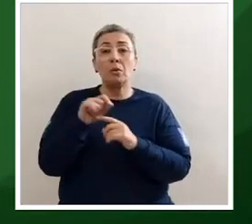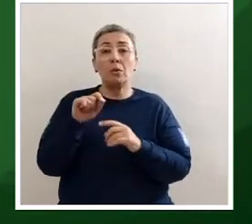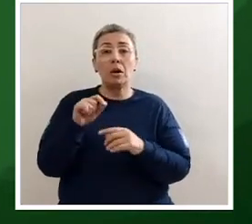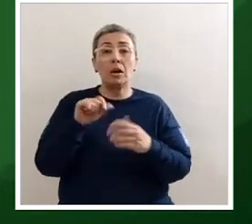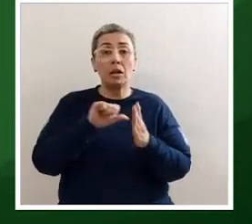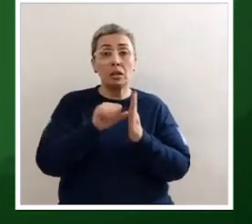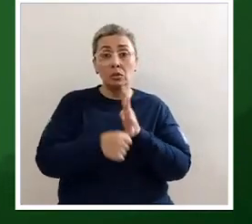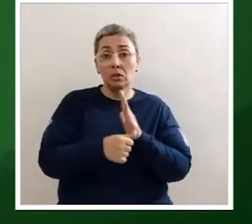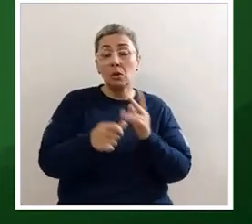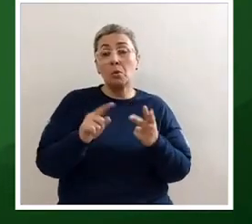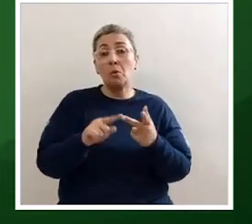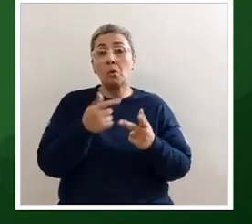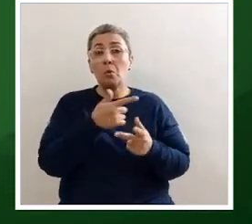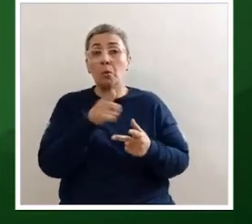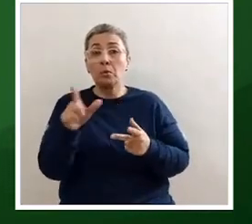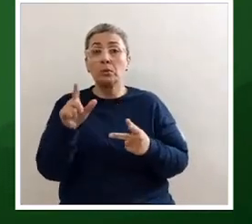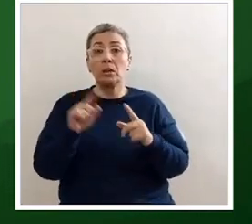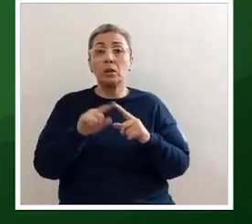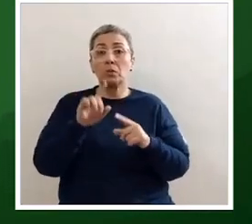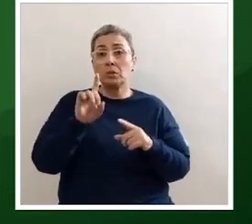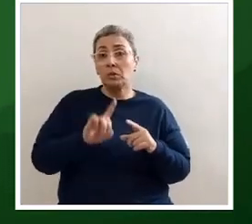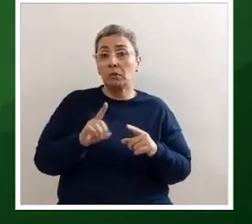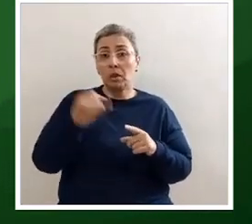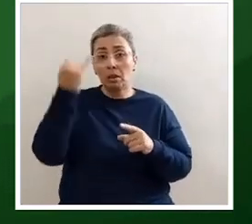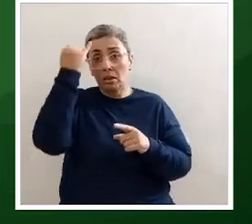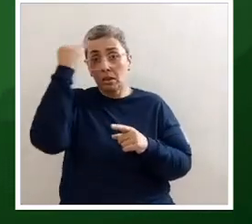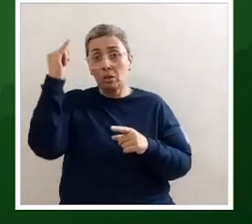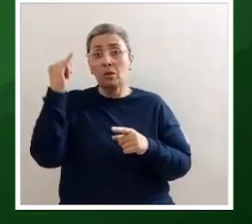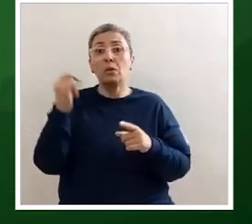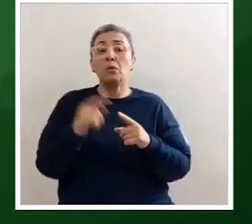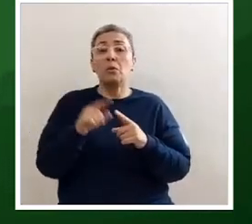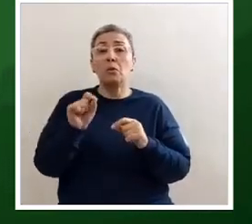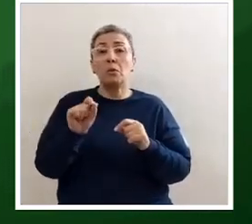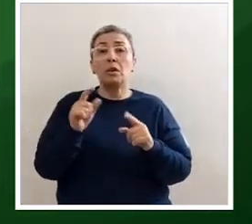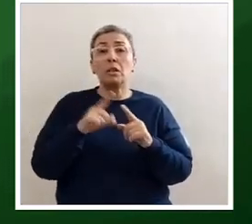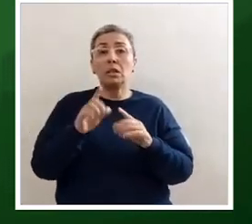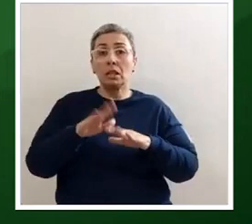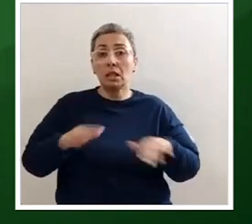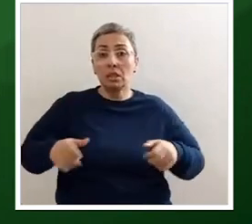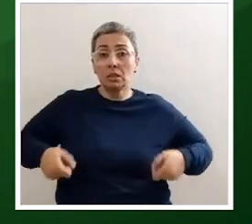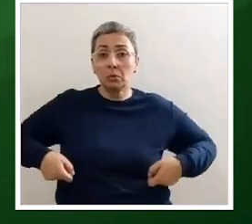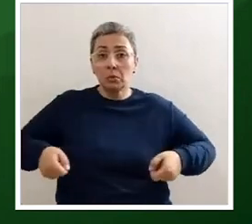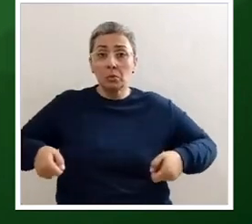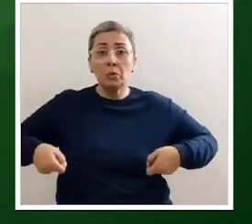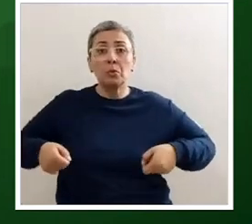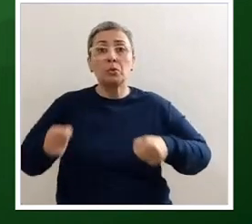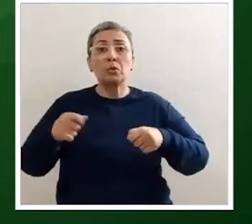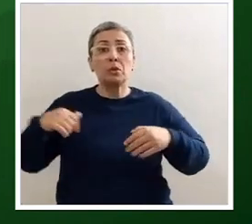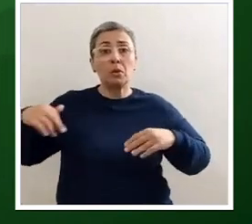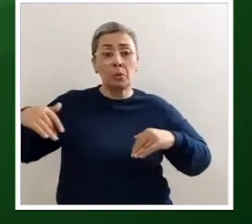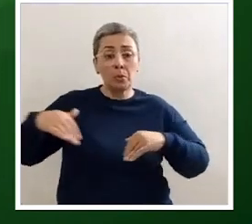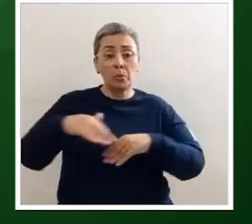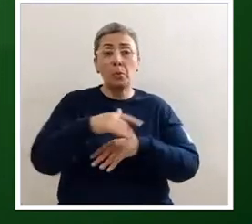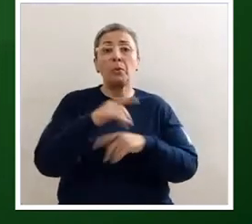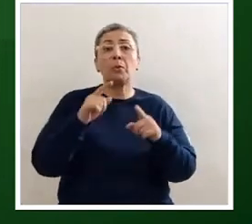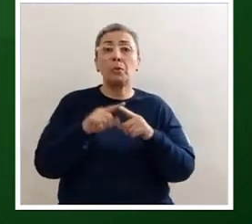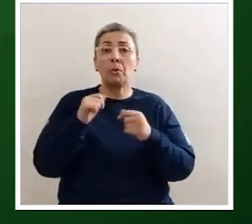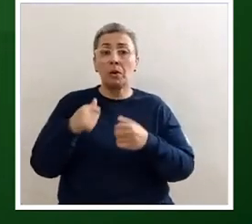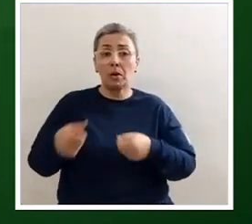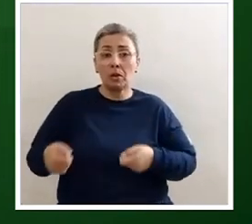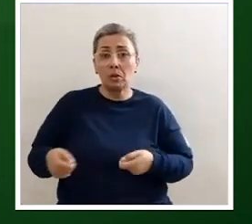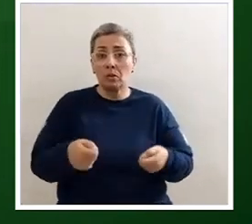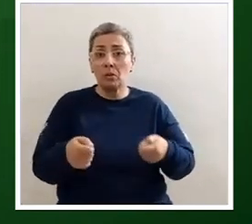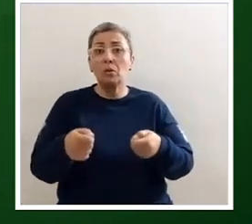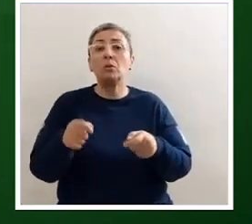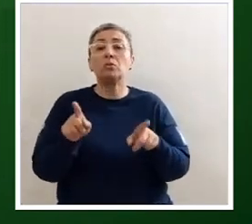de Down e uma outra deficiência intelectual nós tivemos criança cadeirante desfilando na Avenida levado por